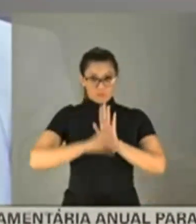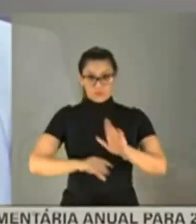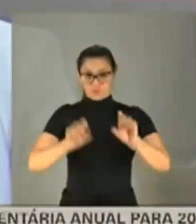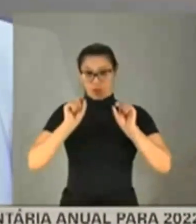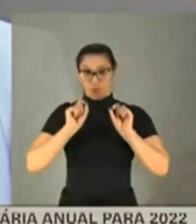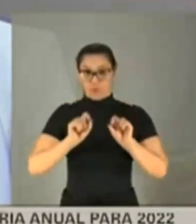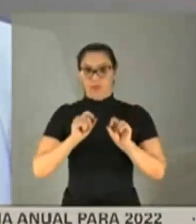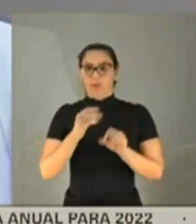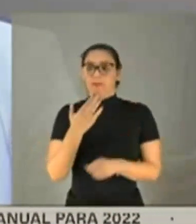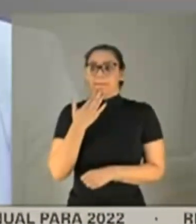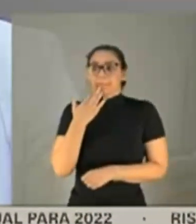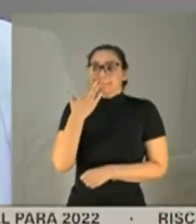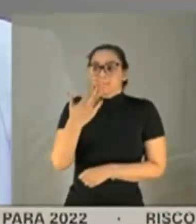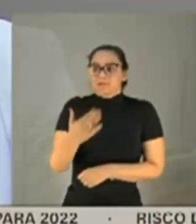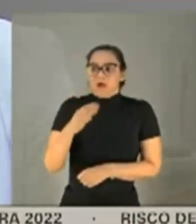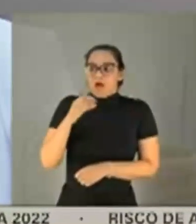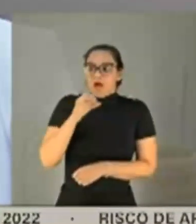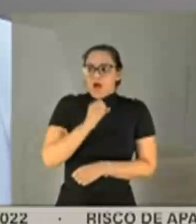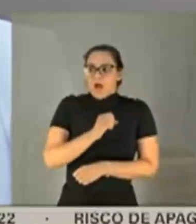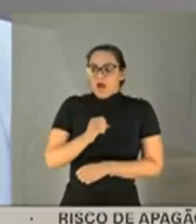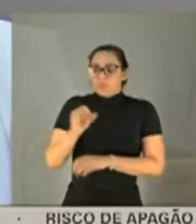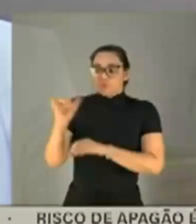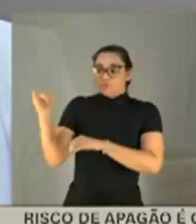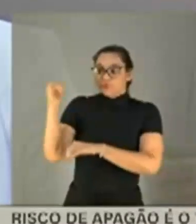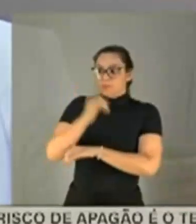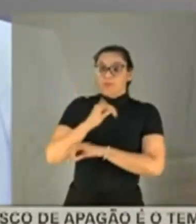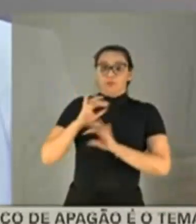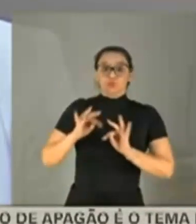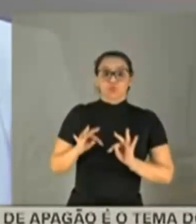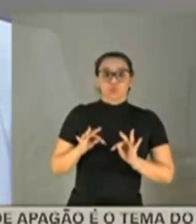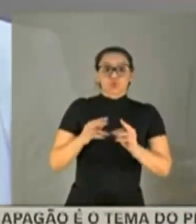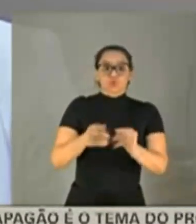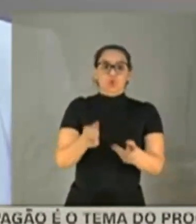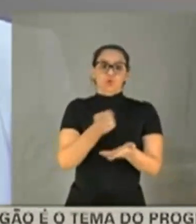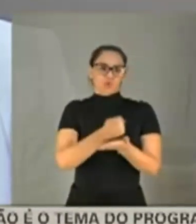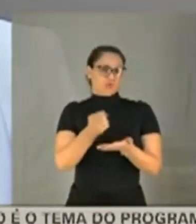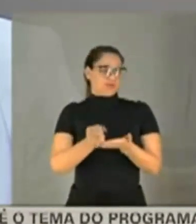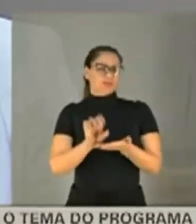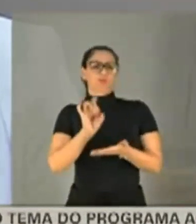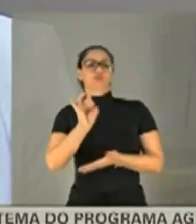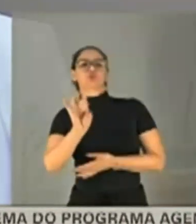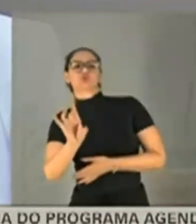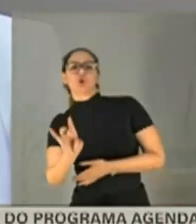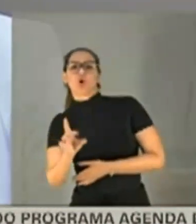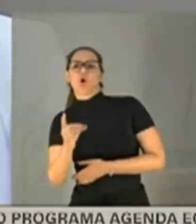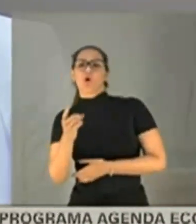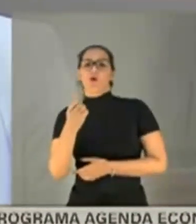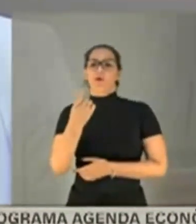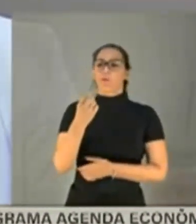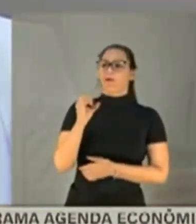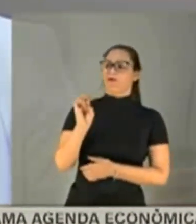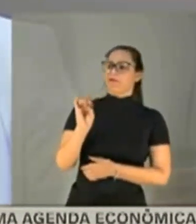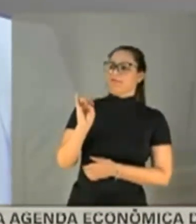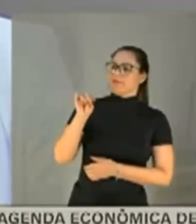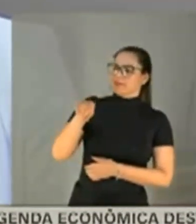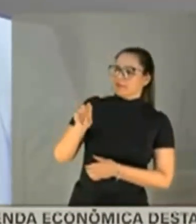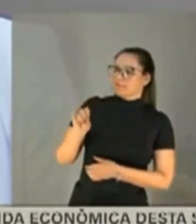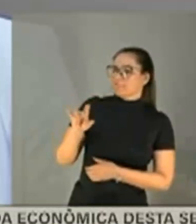de um pedido excepcional de importação de todo o contrato, não especificamente deste invoice ou deste